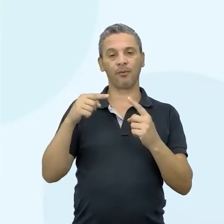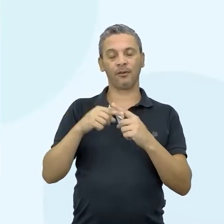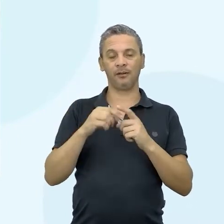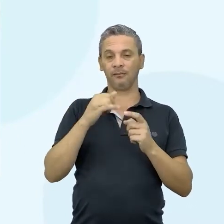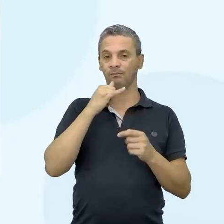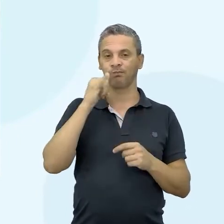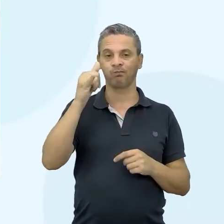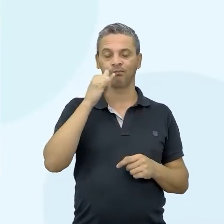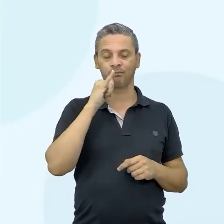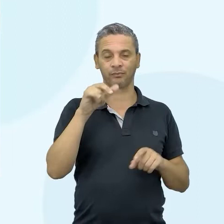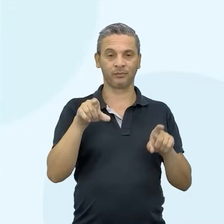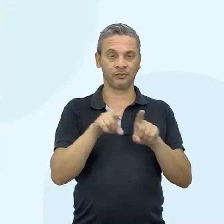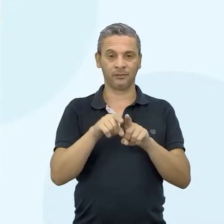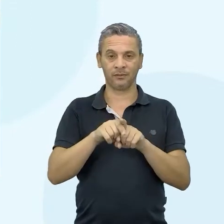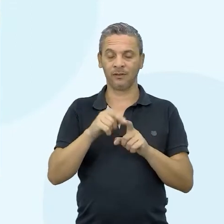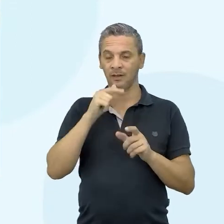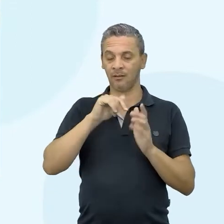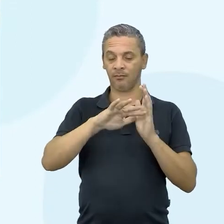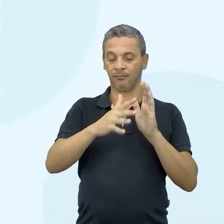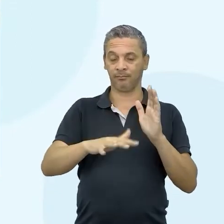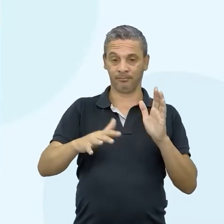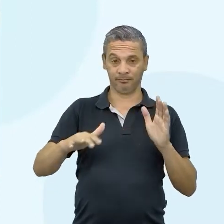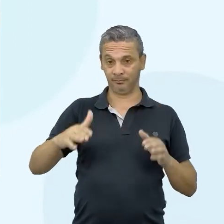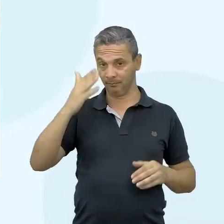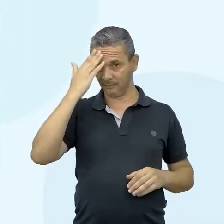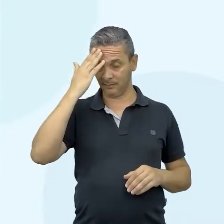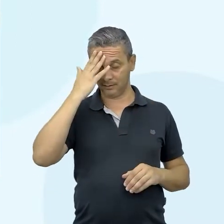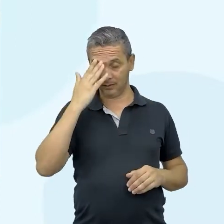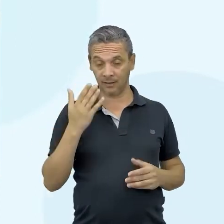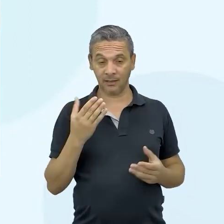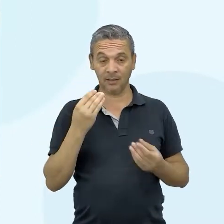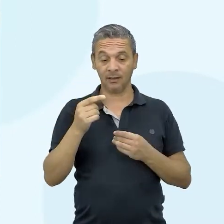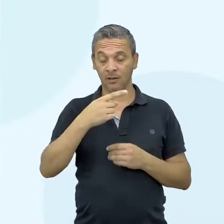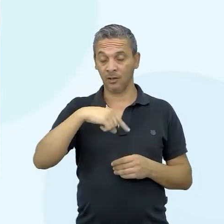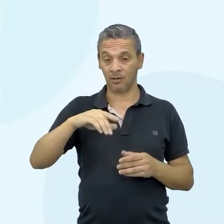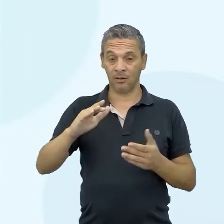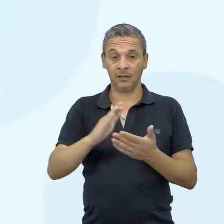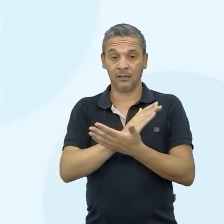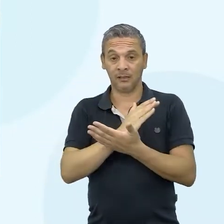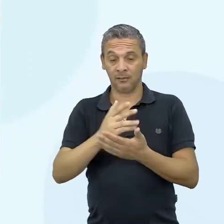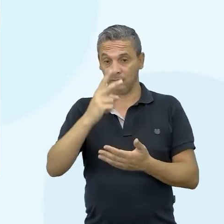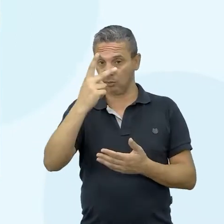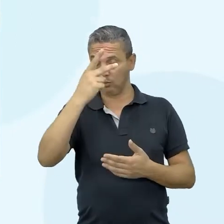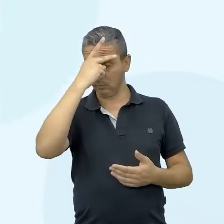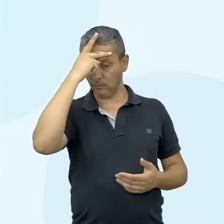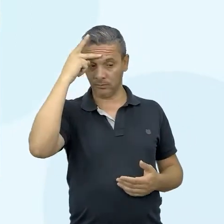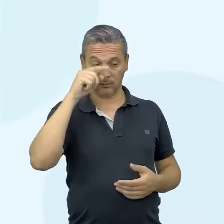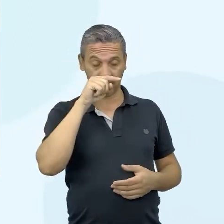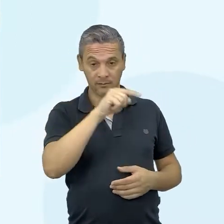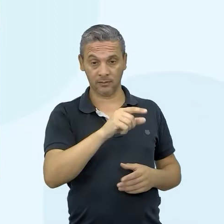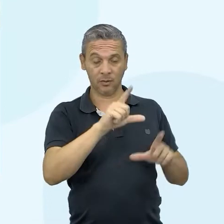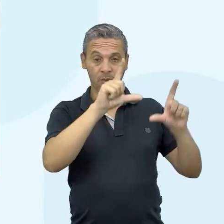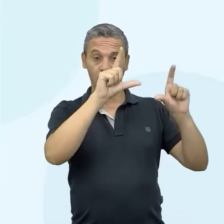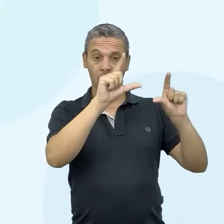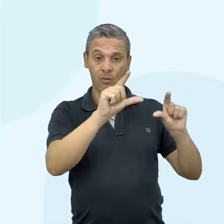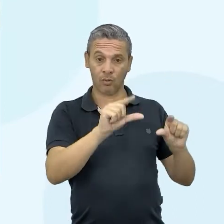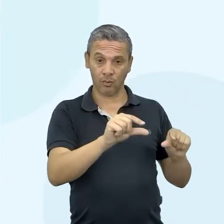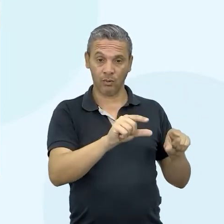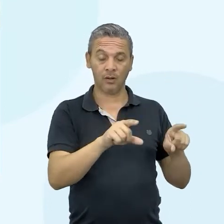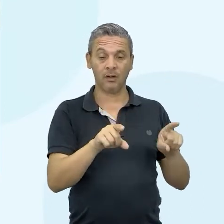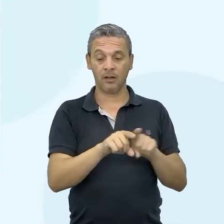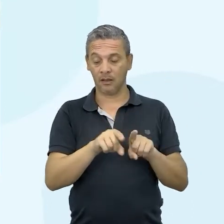eletricidades a partir do movimento das águas, tá certo? A diferença é que essas duas são muito menores e elas